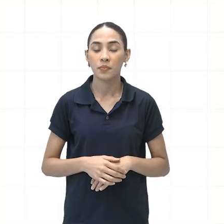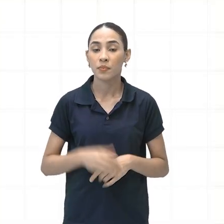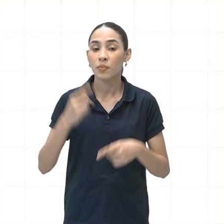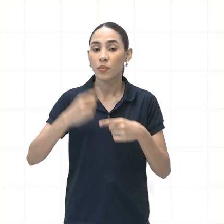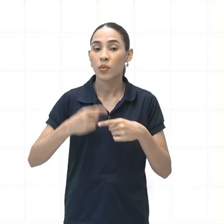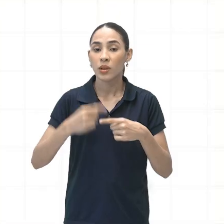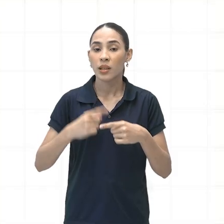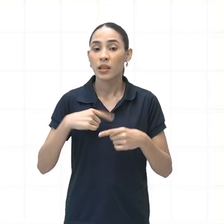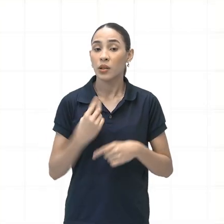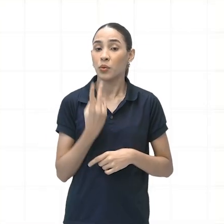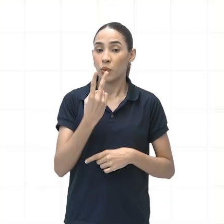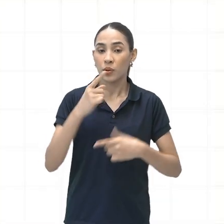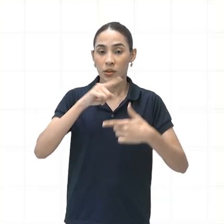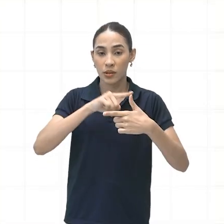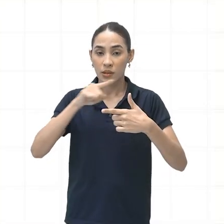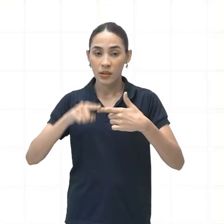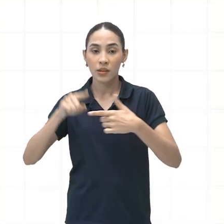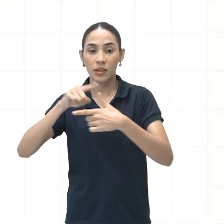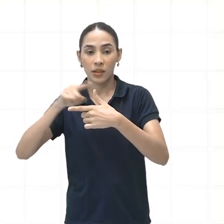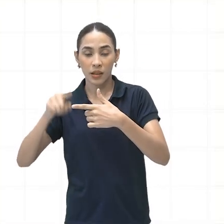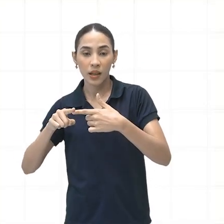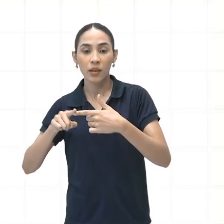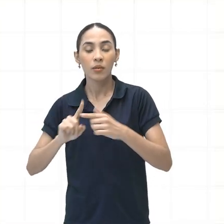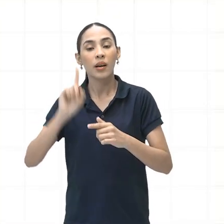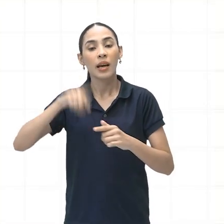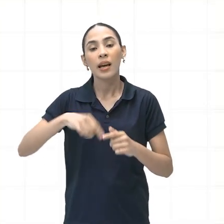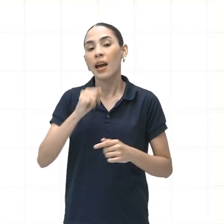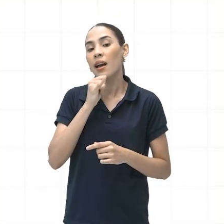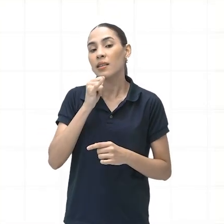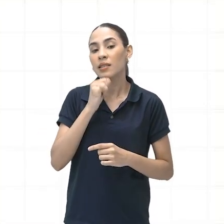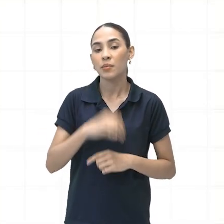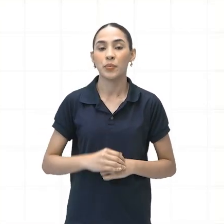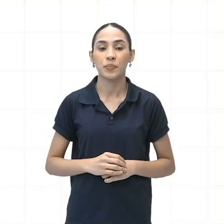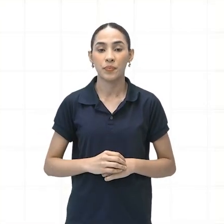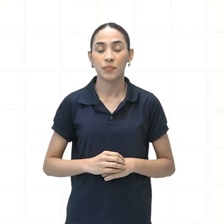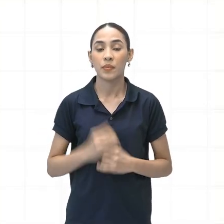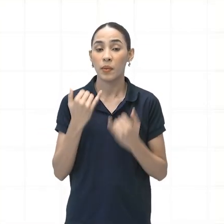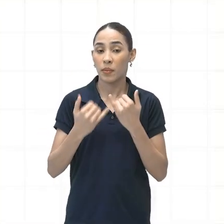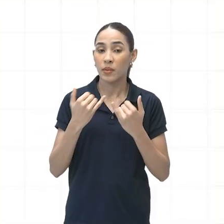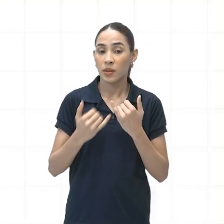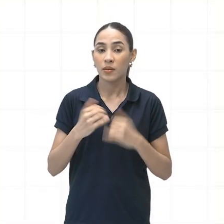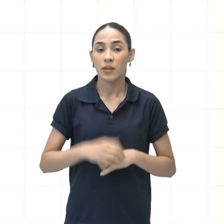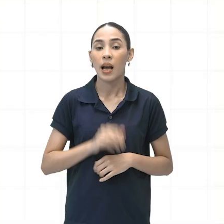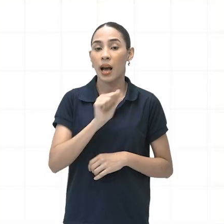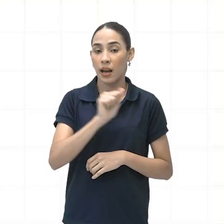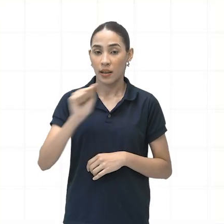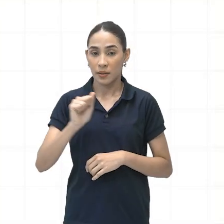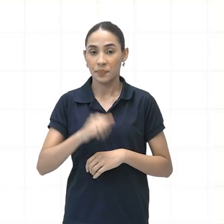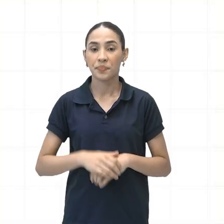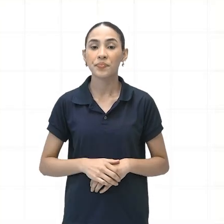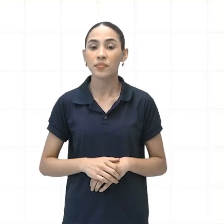por terem dois ângulos. Como eu falei para vocês, é o caso de semelhança